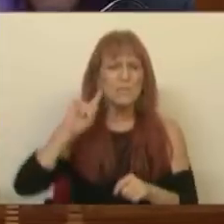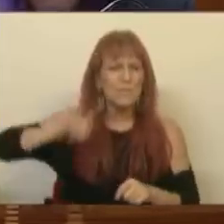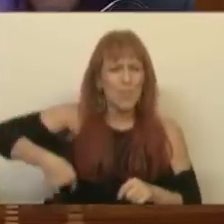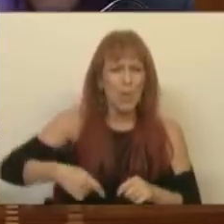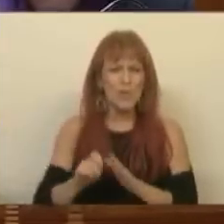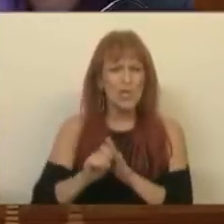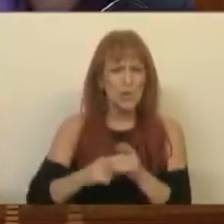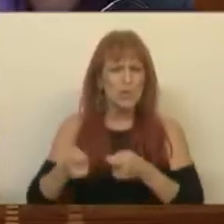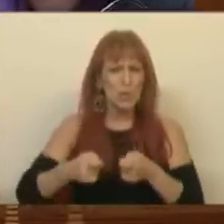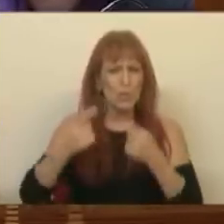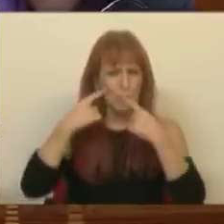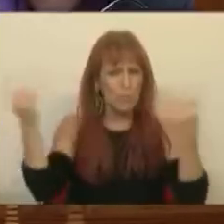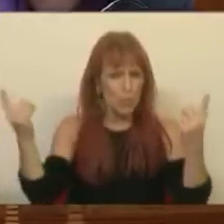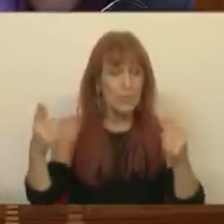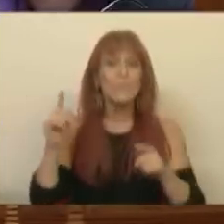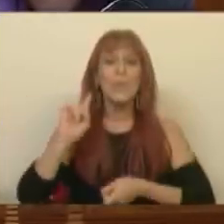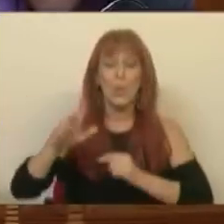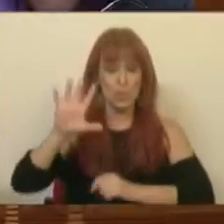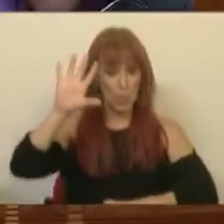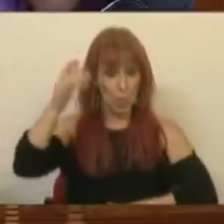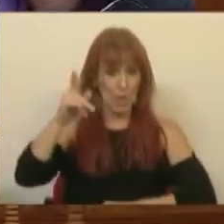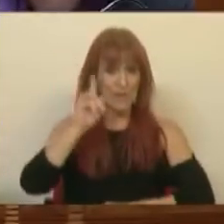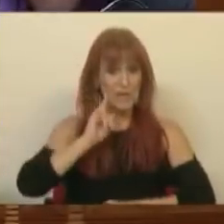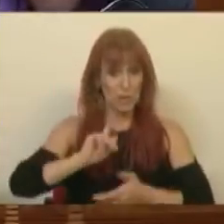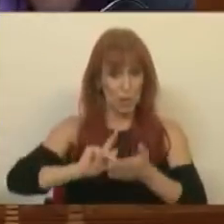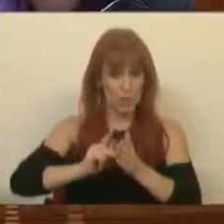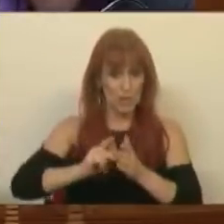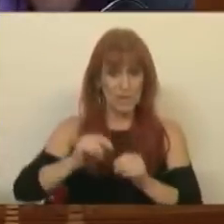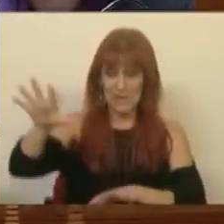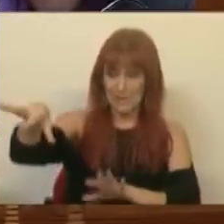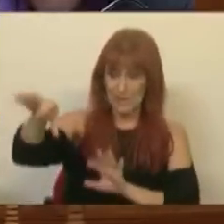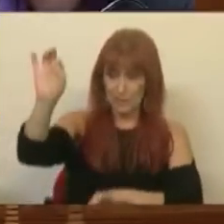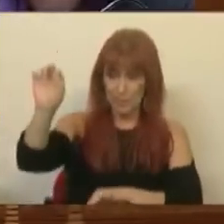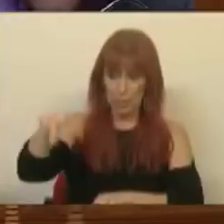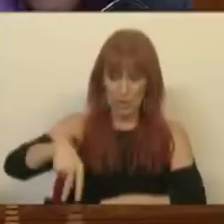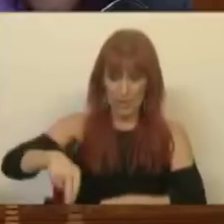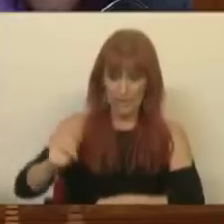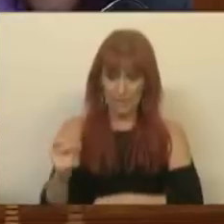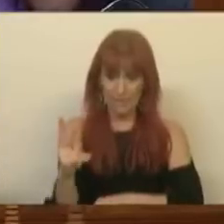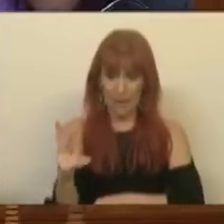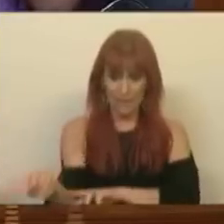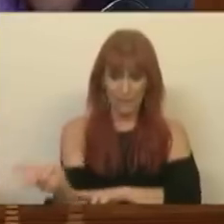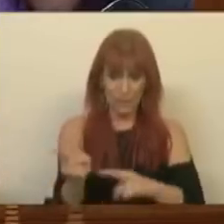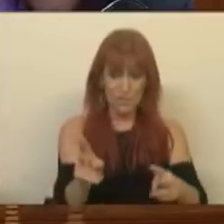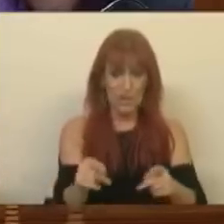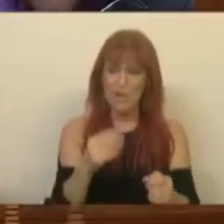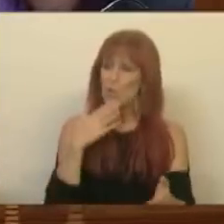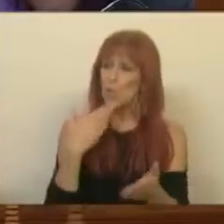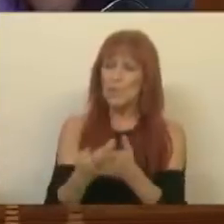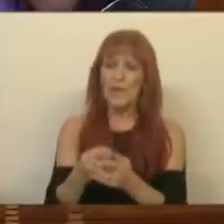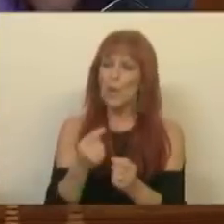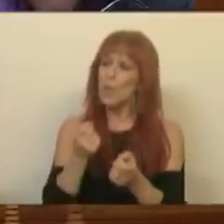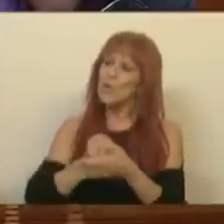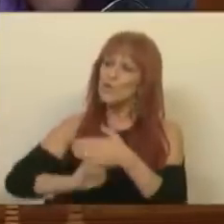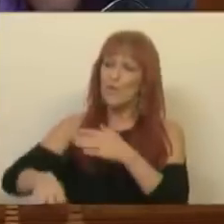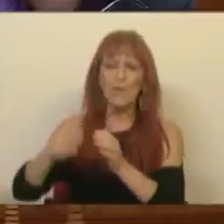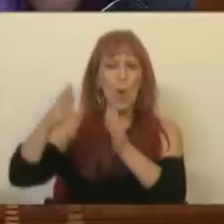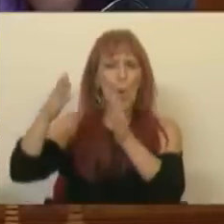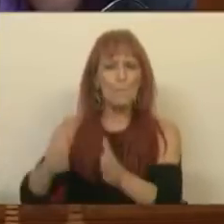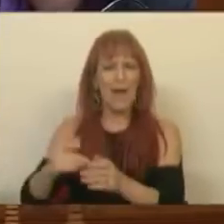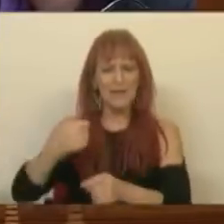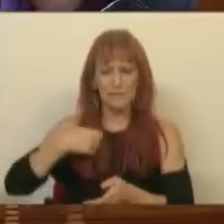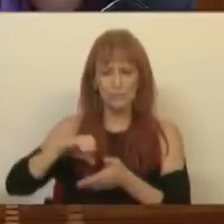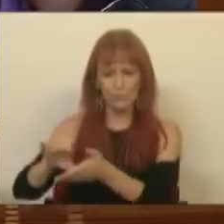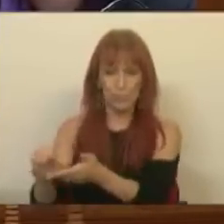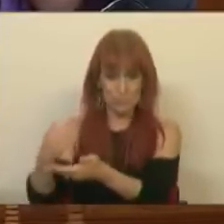violação do gestor público foi quando a senhora foi nomeada para a nave e não procedeu a reposição de parte da